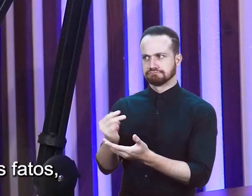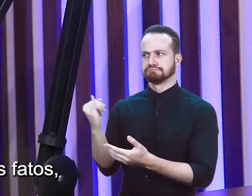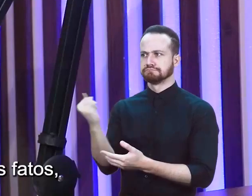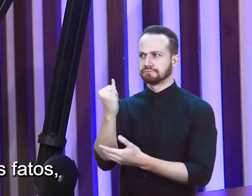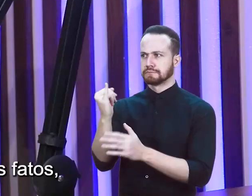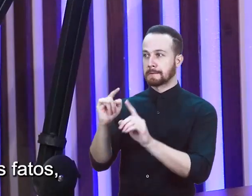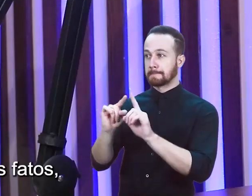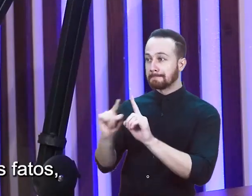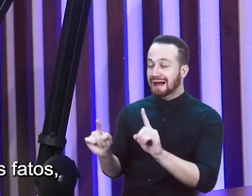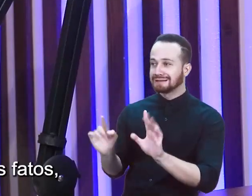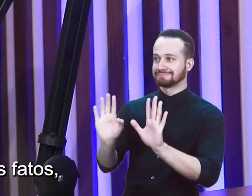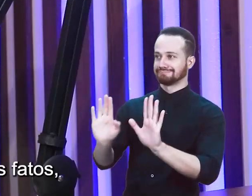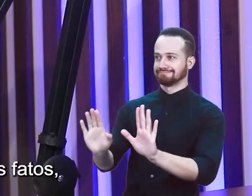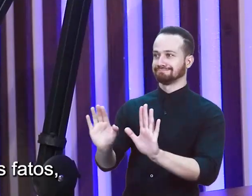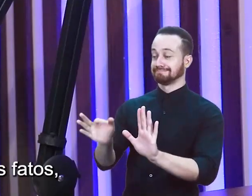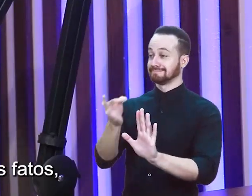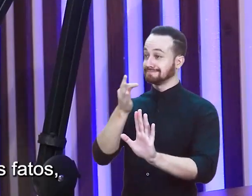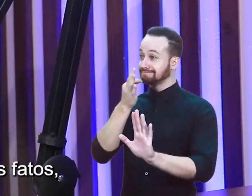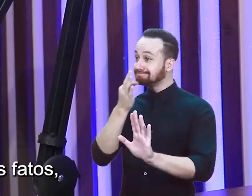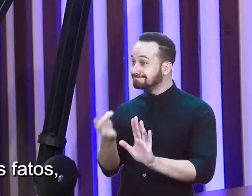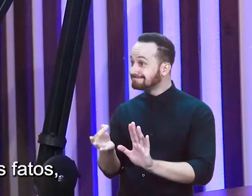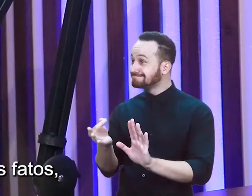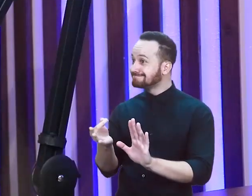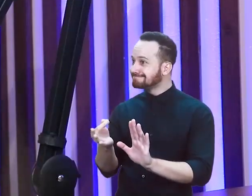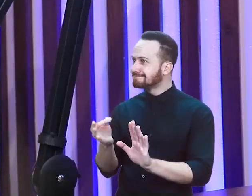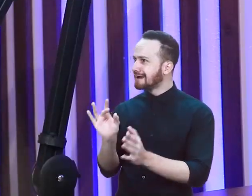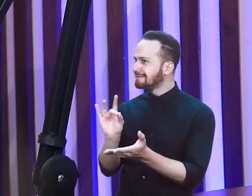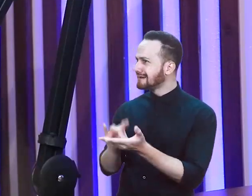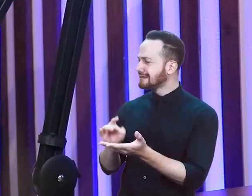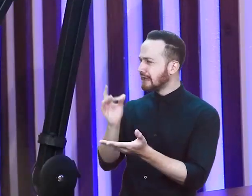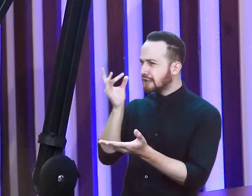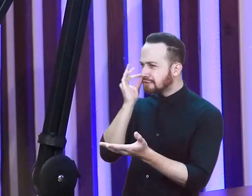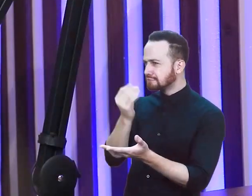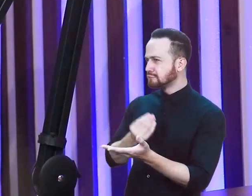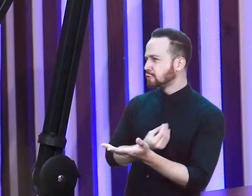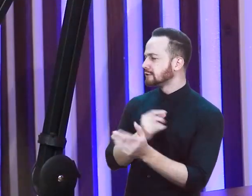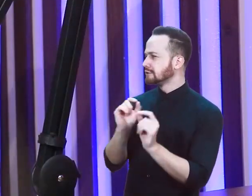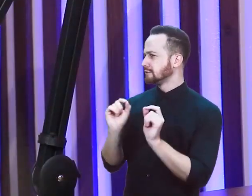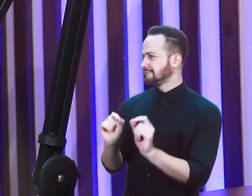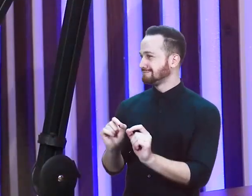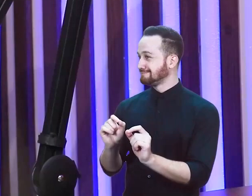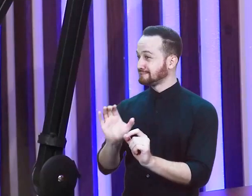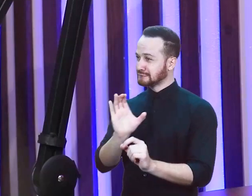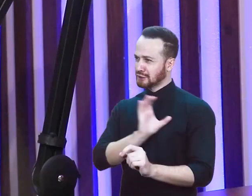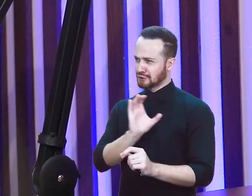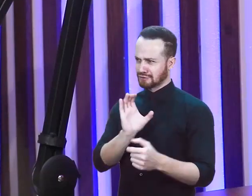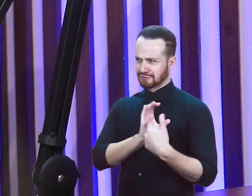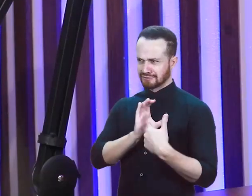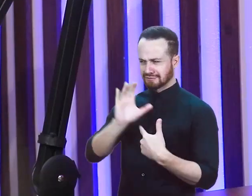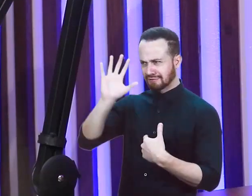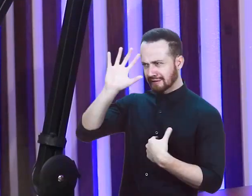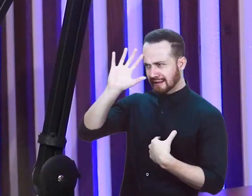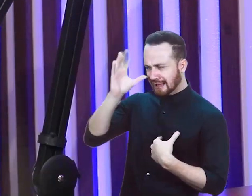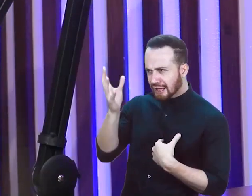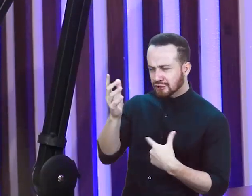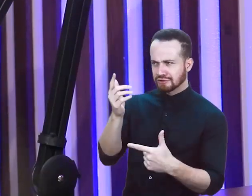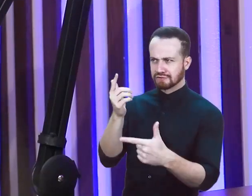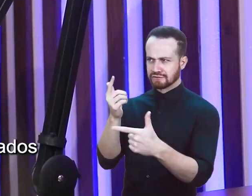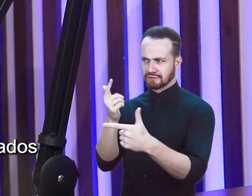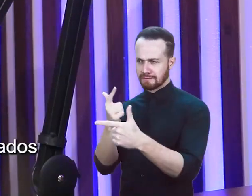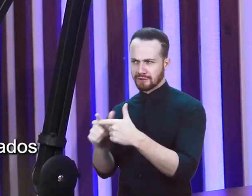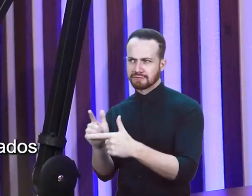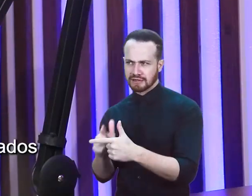eu discuto do ponto de vista dos fatos, de que as cotas resolveu e resolve